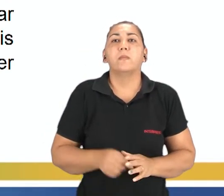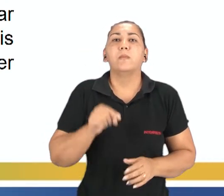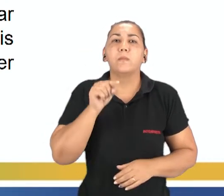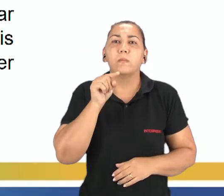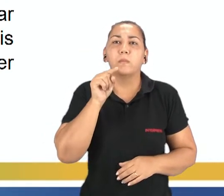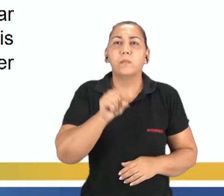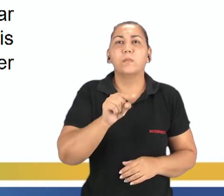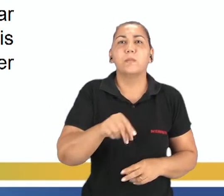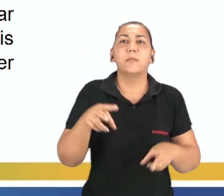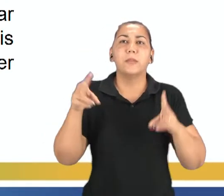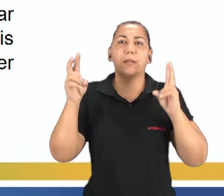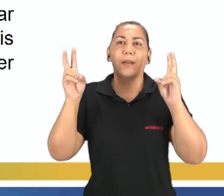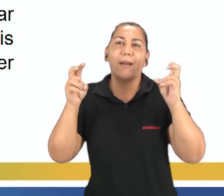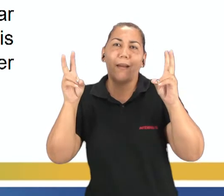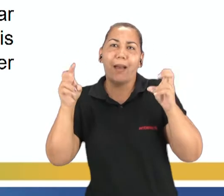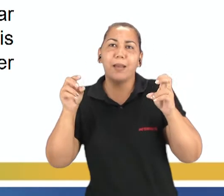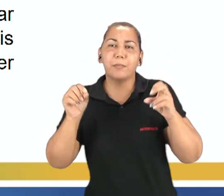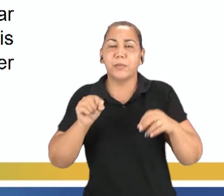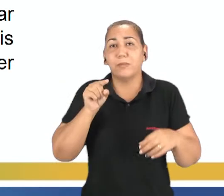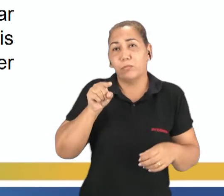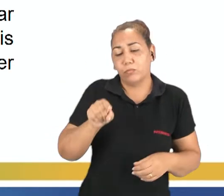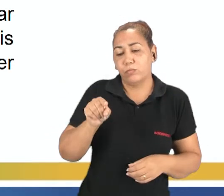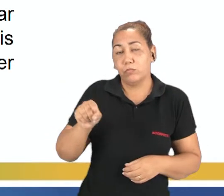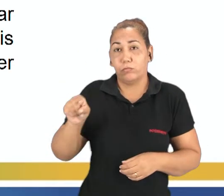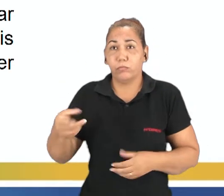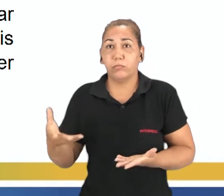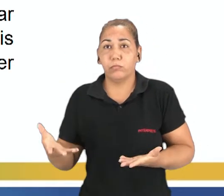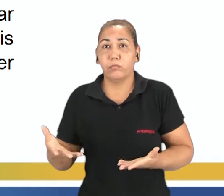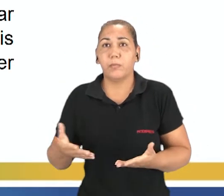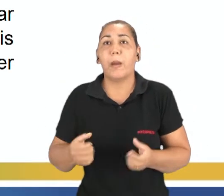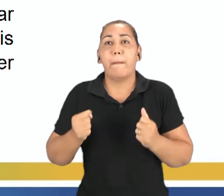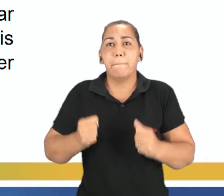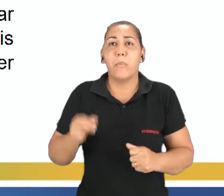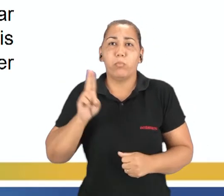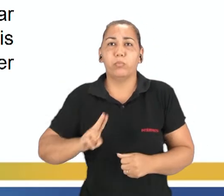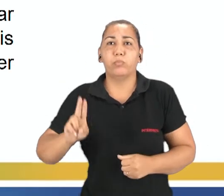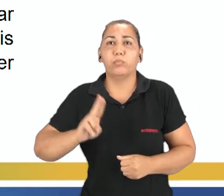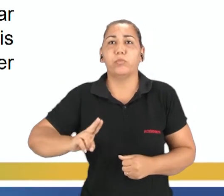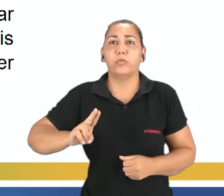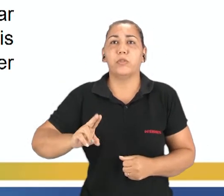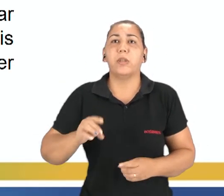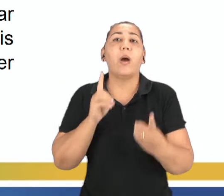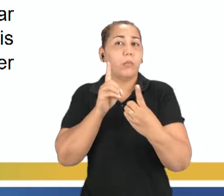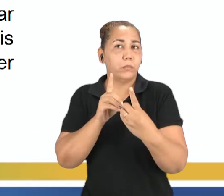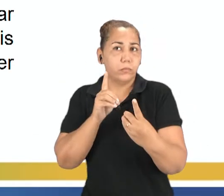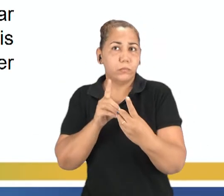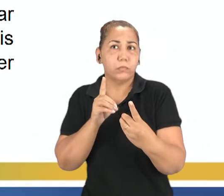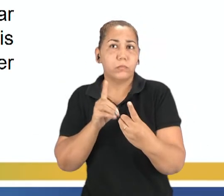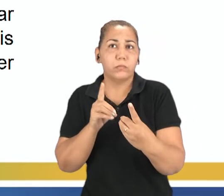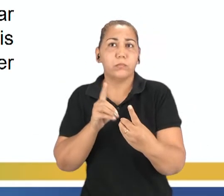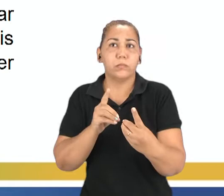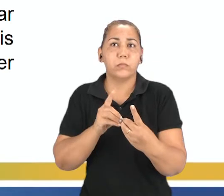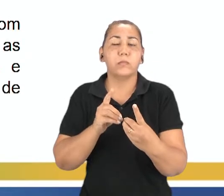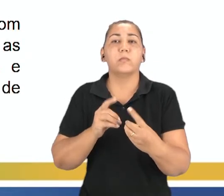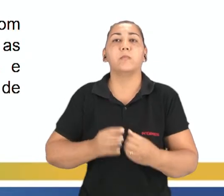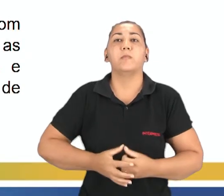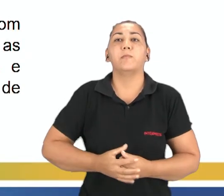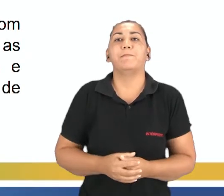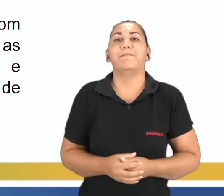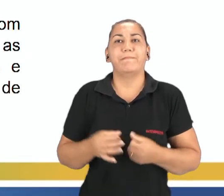exclamação, aspas, reticências, podem ser inseridos para marcar a oralidade e a ação dos participantes,